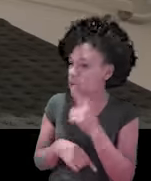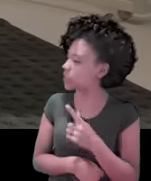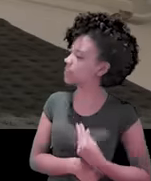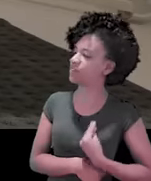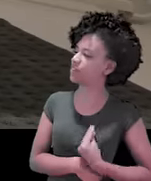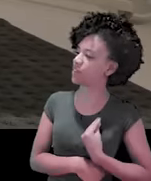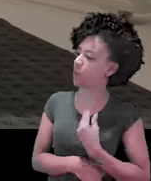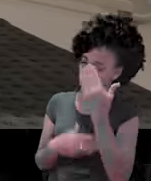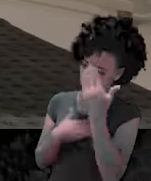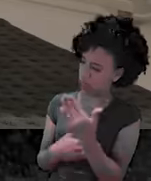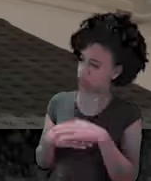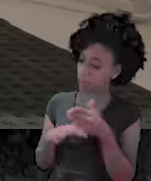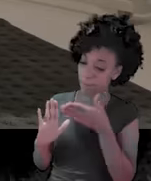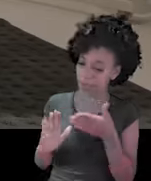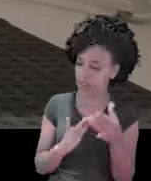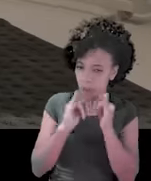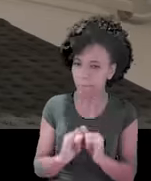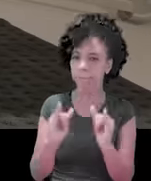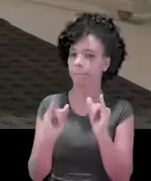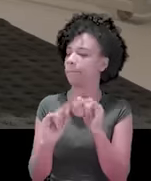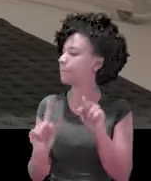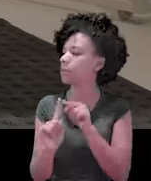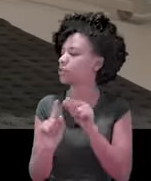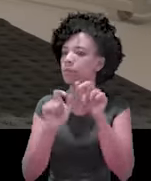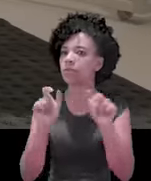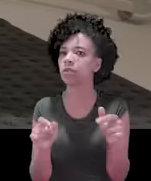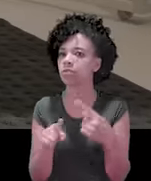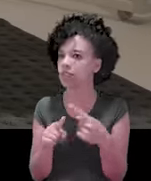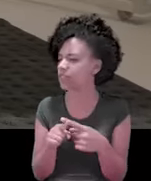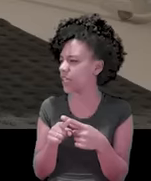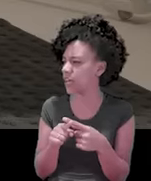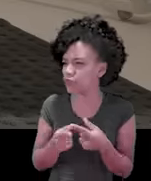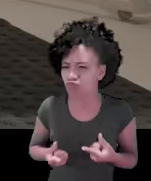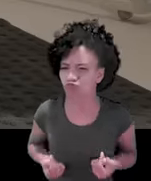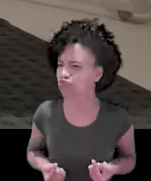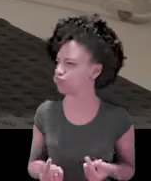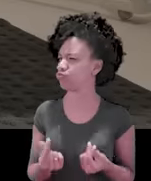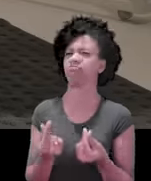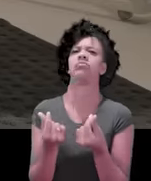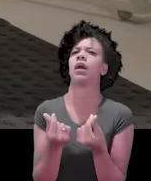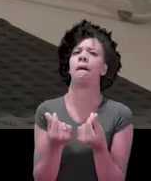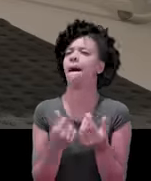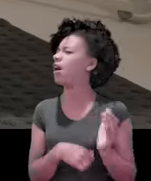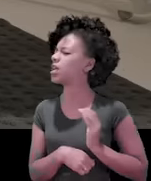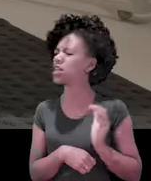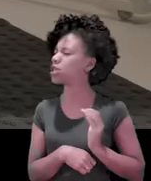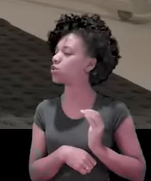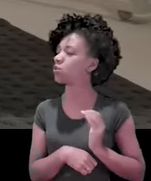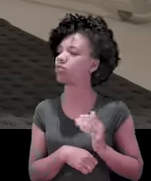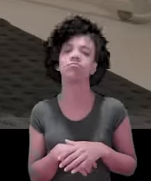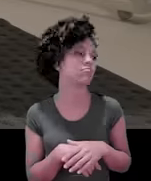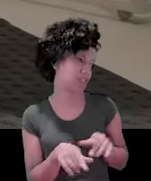obrigado por Ah e obrigado por você passar essa mensagem para outras pessoas que você enche o rabo de dinheiro fique Milionário